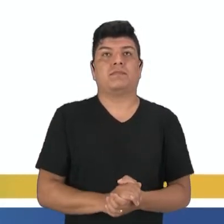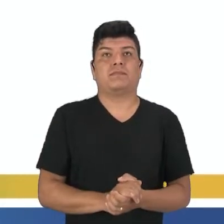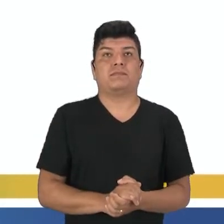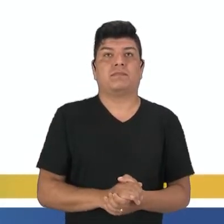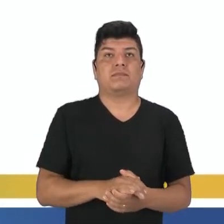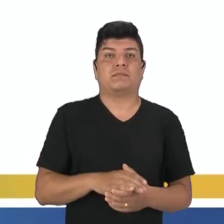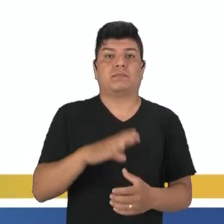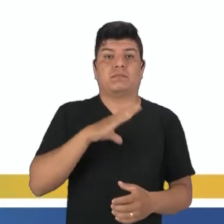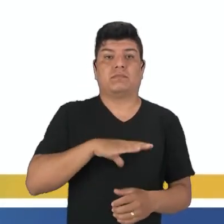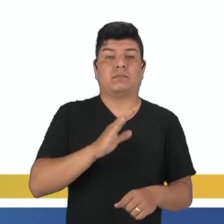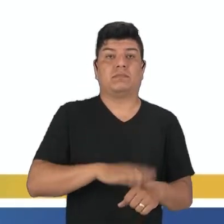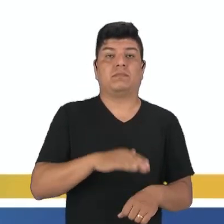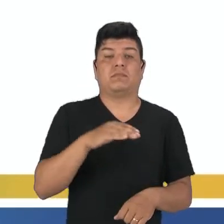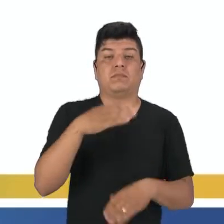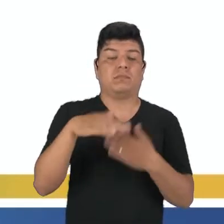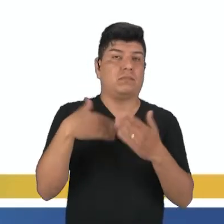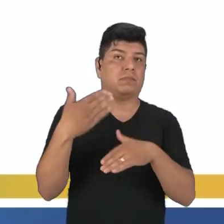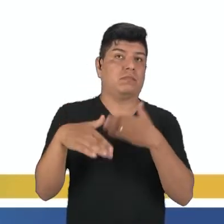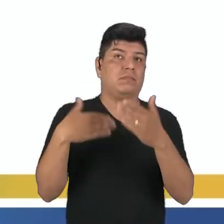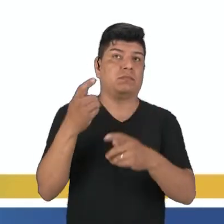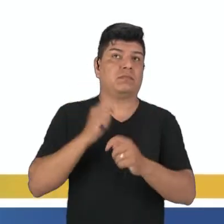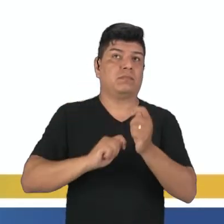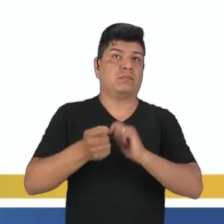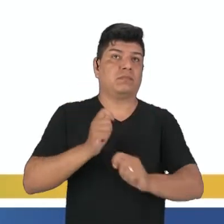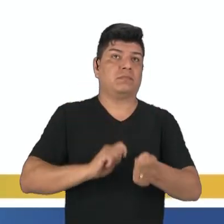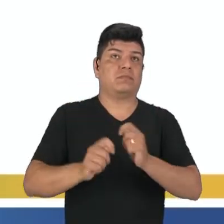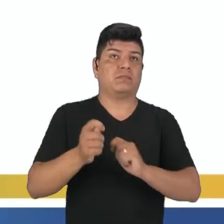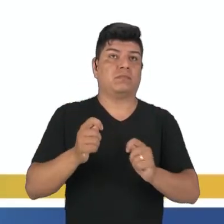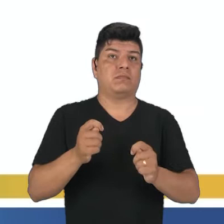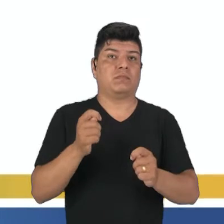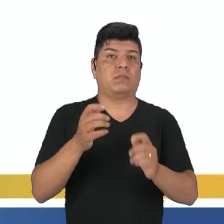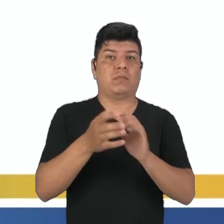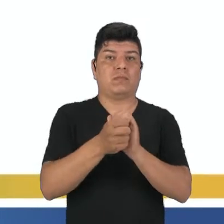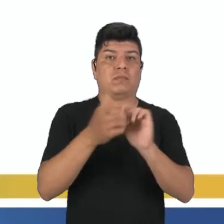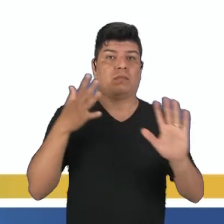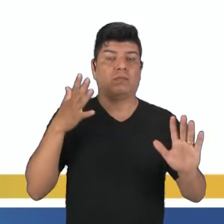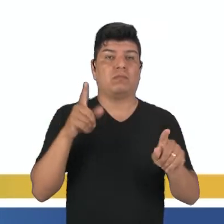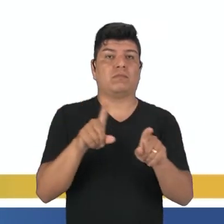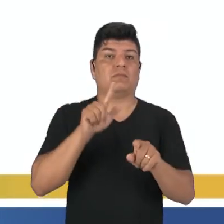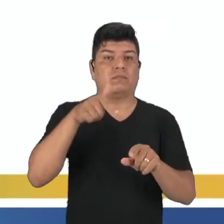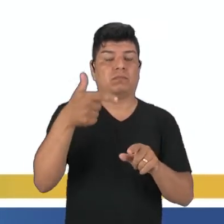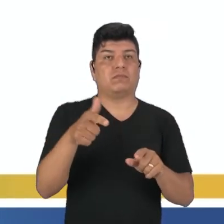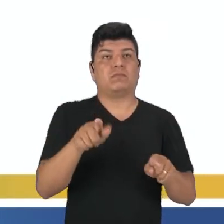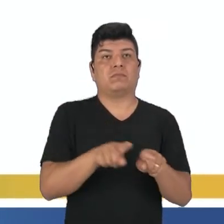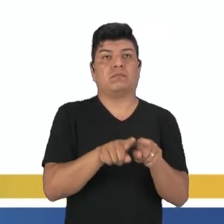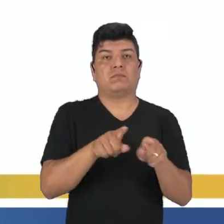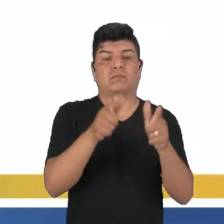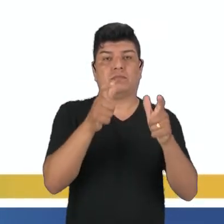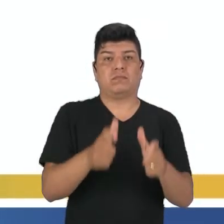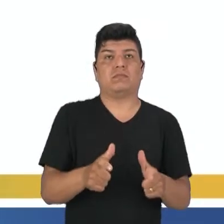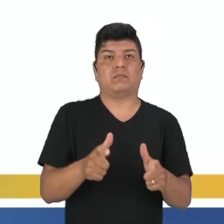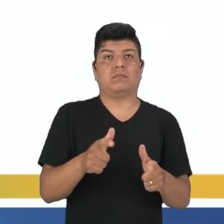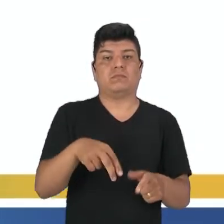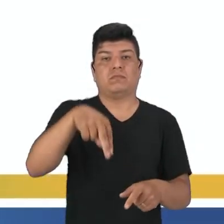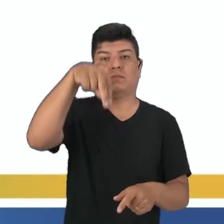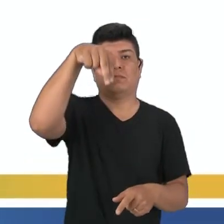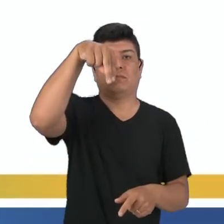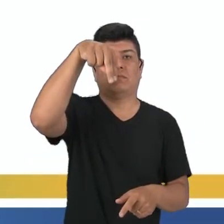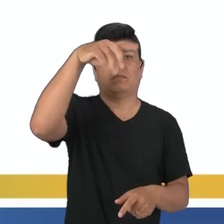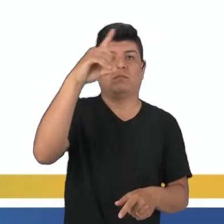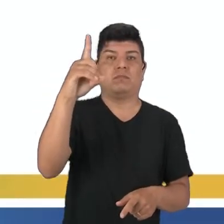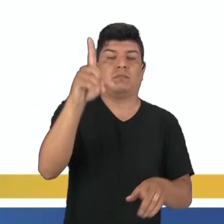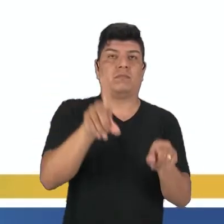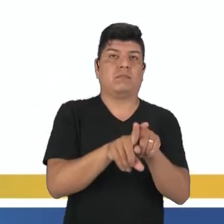cidades mais desenvolvidas e economicamente fluentes, enquanto outras regiões, como o Norte e